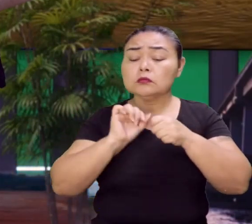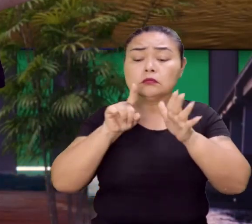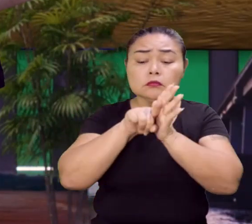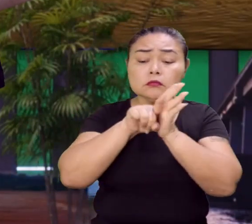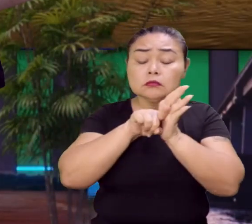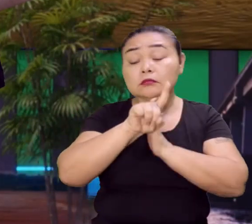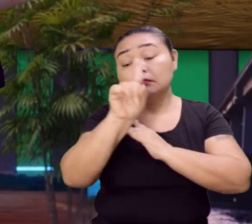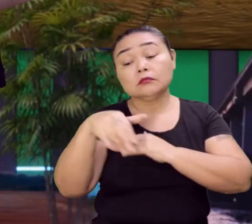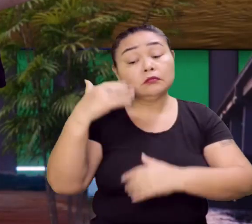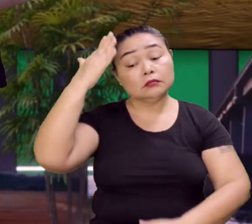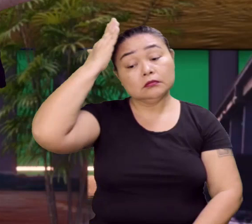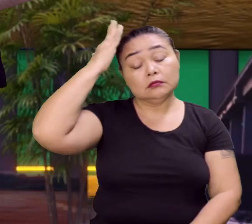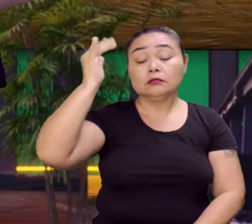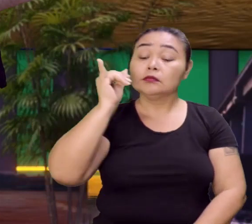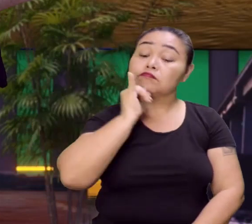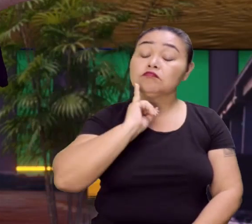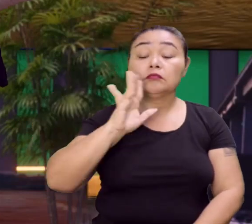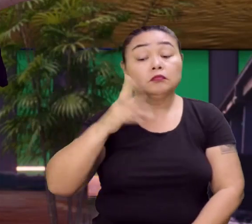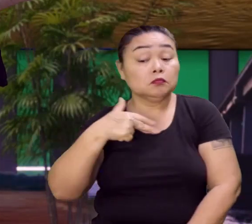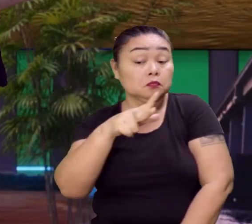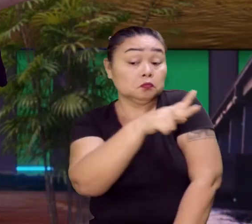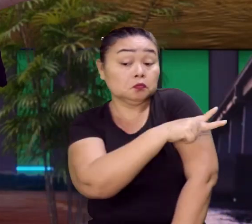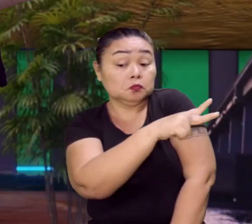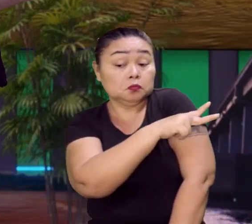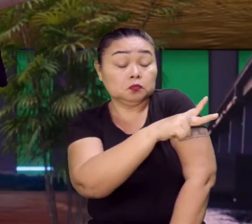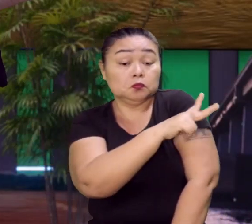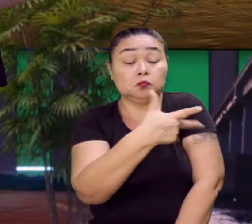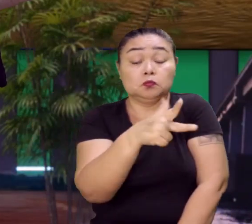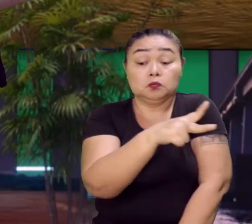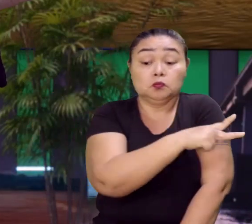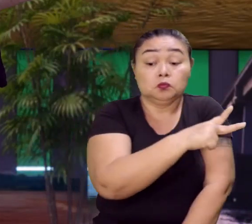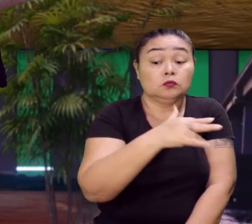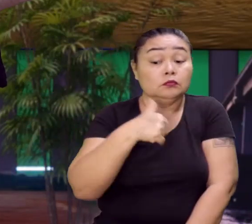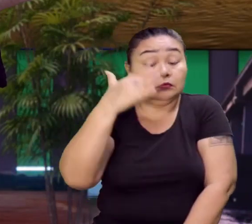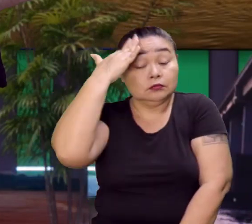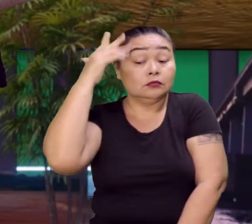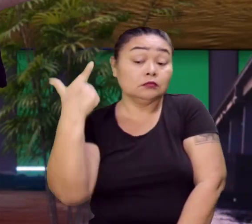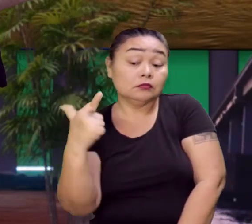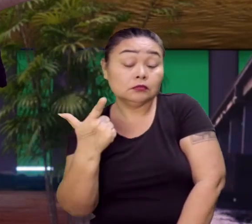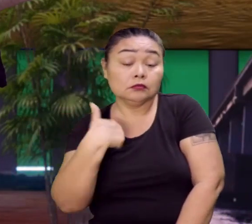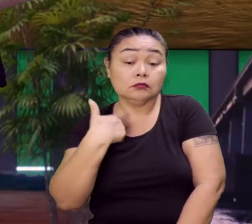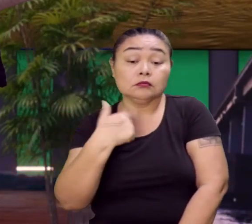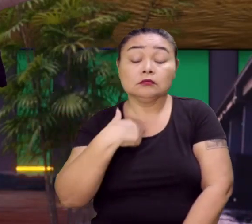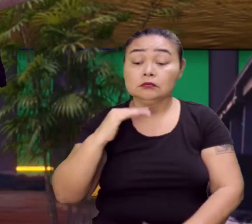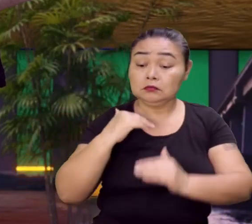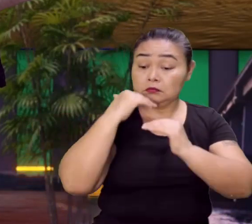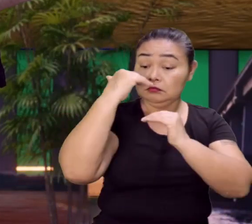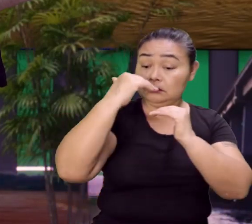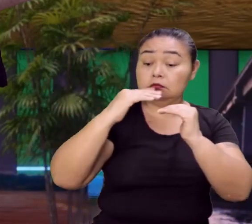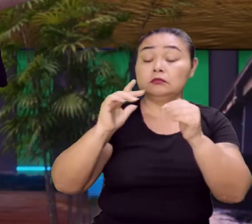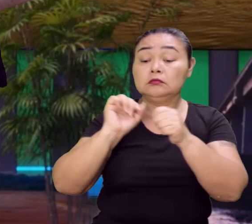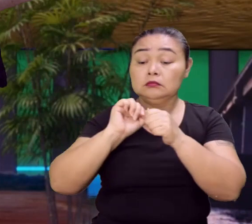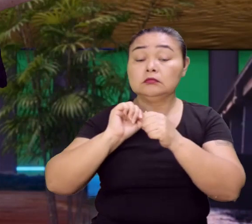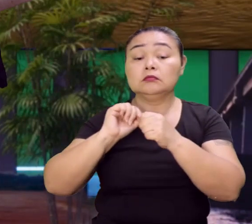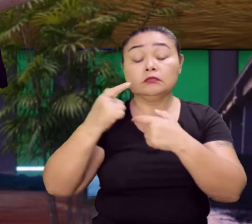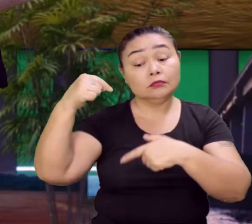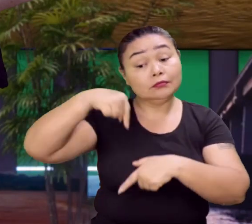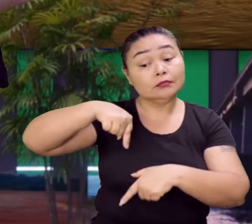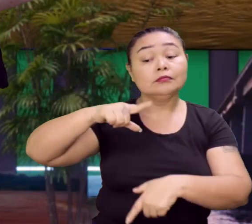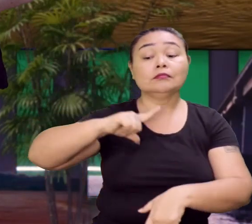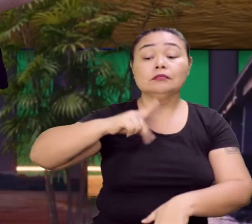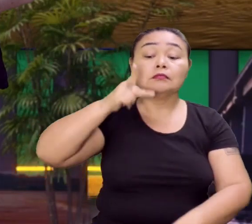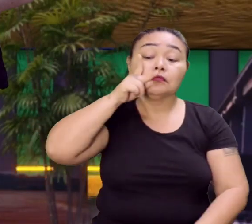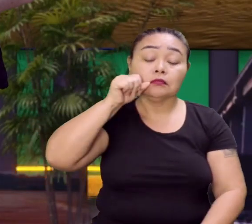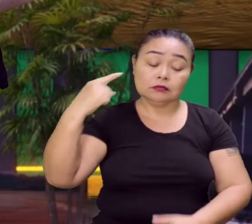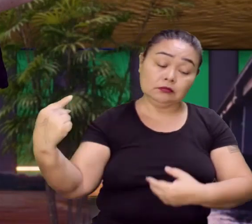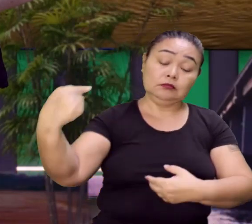lá em Ji-Paraná, como você deu exemplo, ou Vilhena. Aí, às vezes, Vilhena e Ji-Paraná não tem aquele alto nível de complexidade. Aí vai ter aqui em Porto Velho, aí